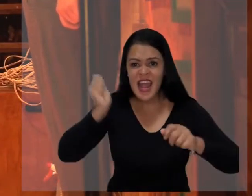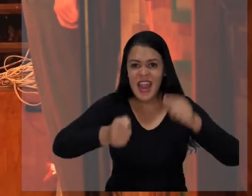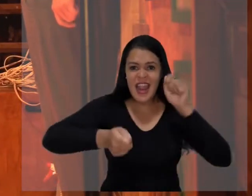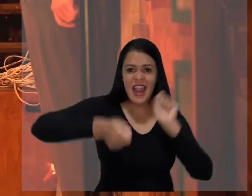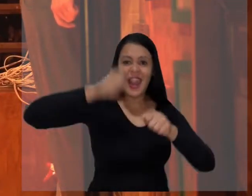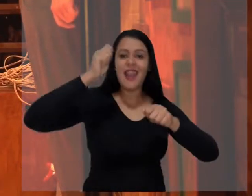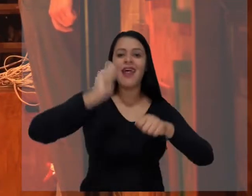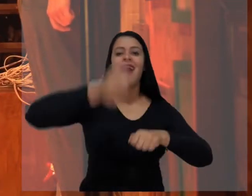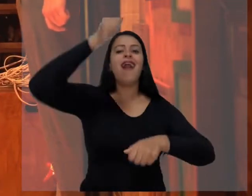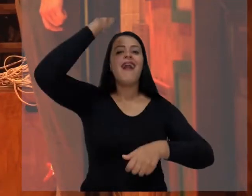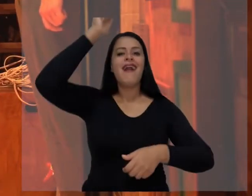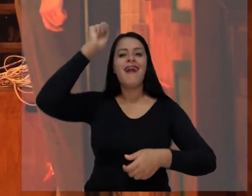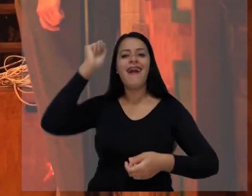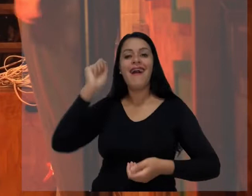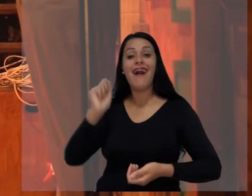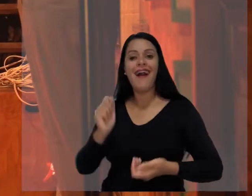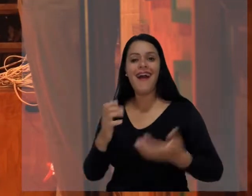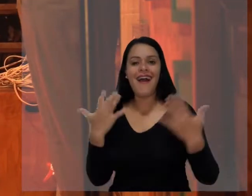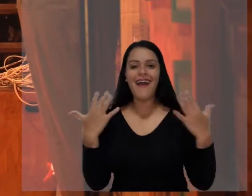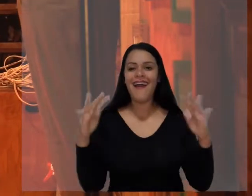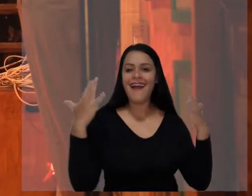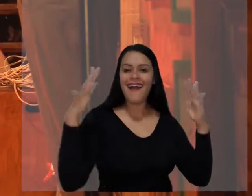Abracadabra!